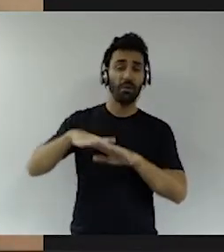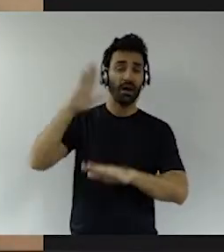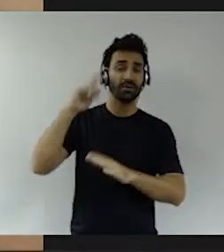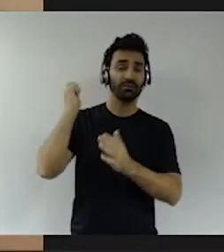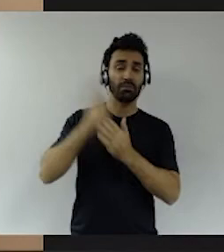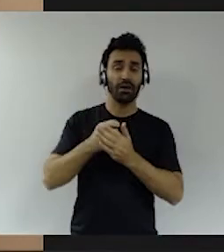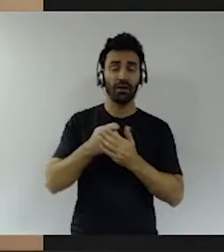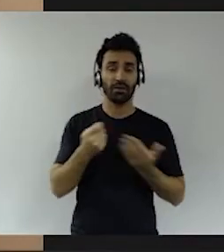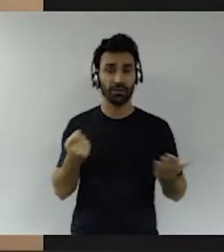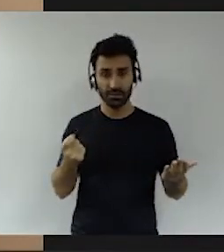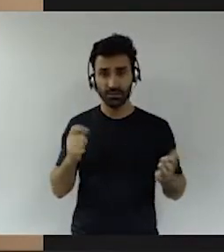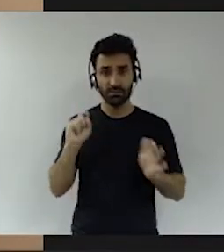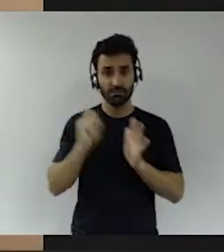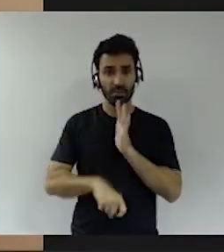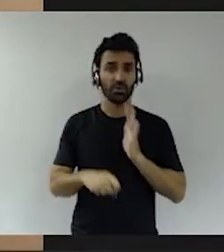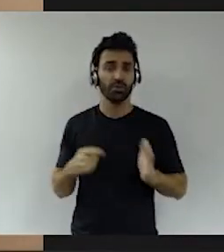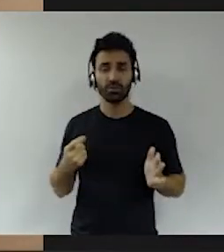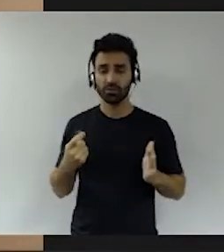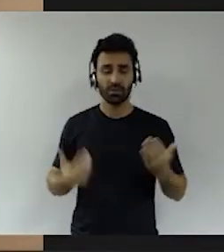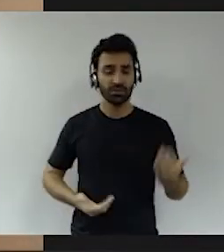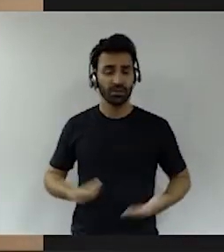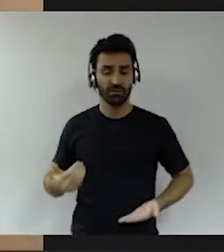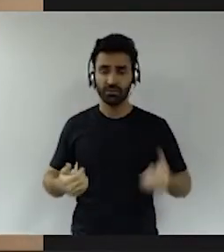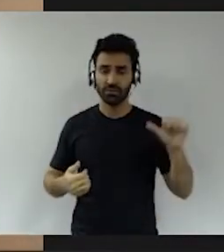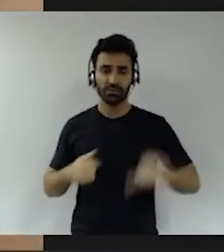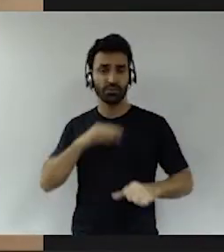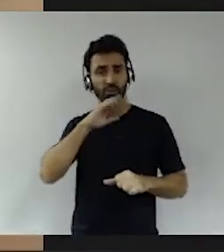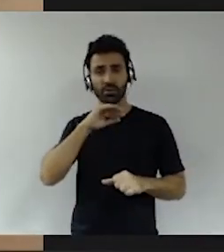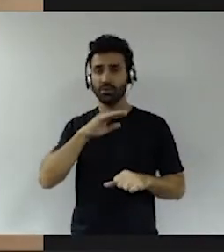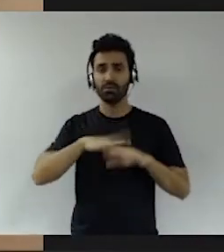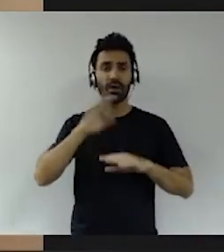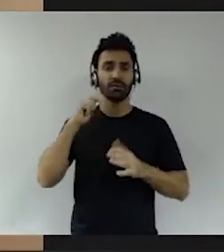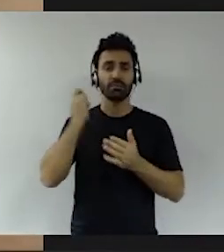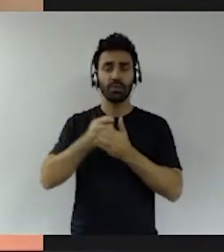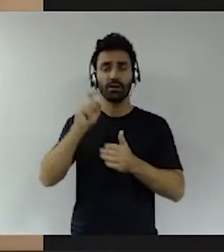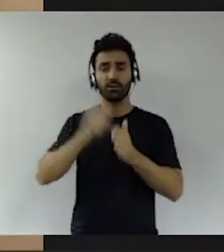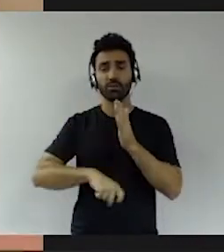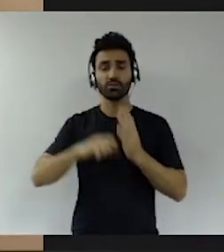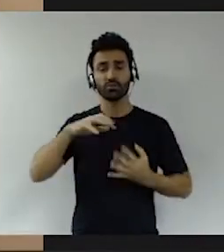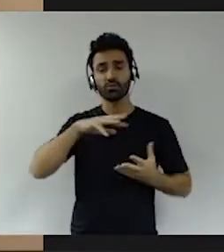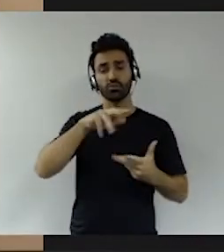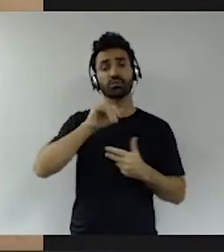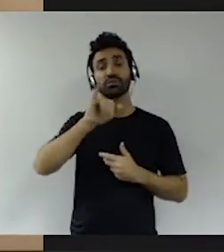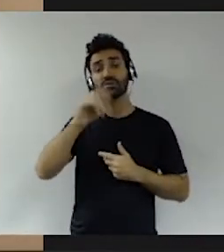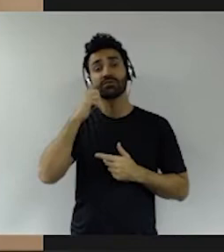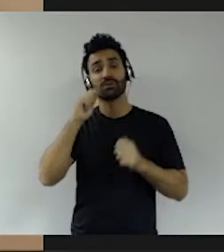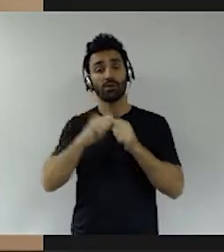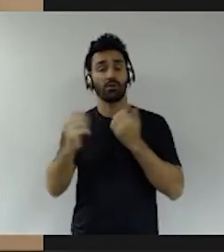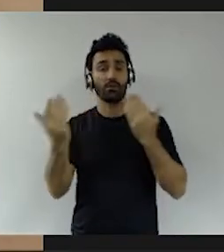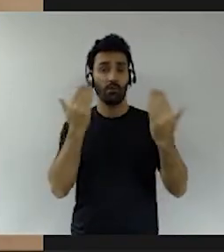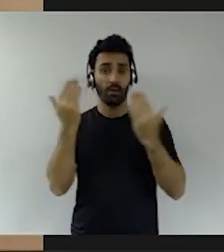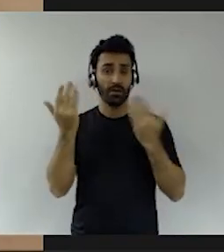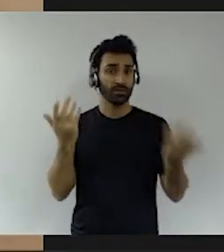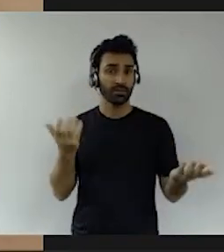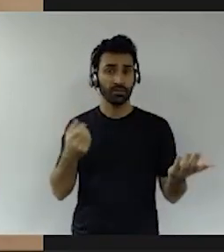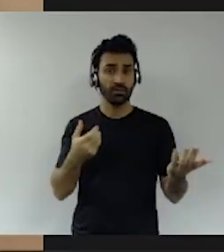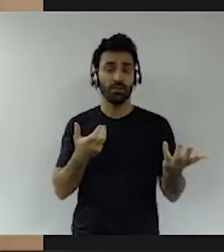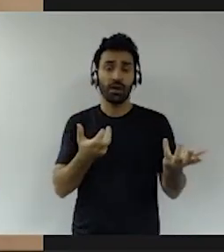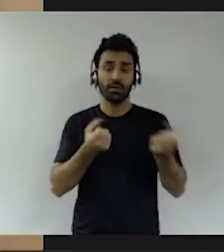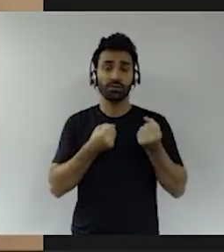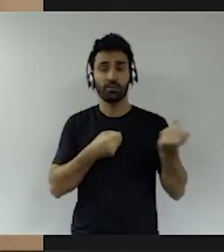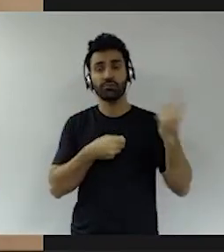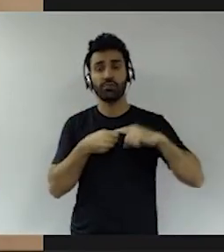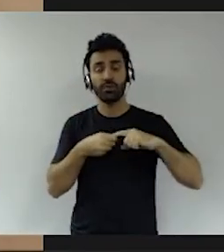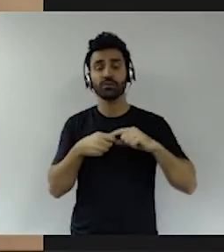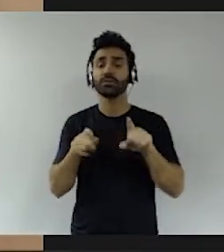qualidade de serviços que tem, é o brasileiro, é o povo que mais paga impostos no mundo comparado ao que recebe de volta, e